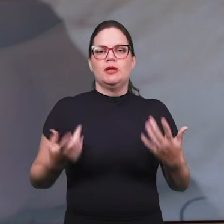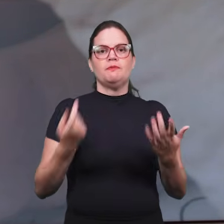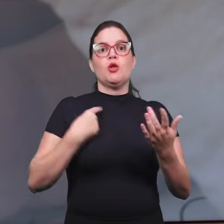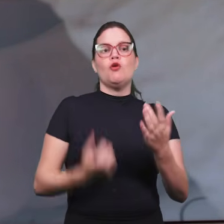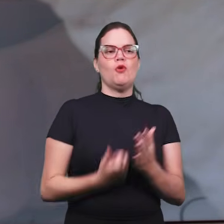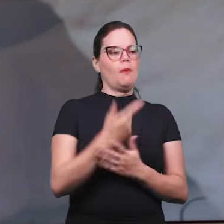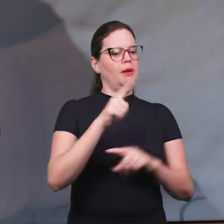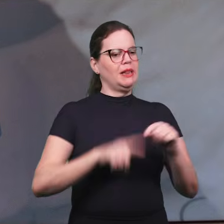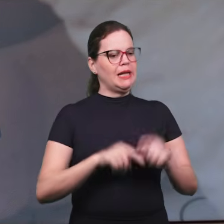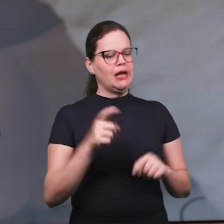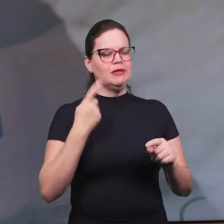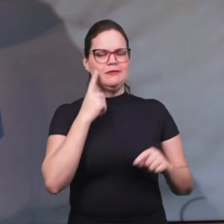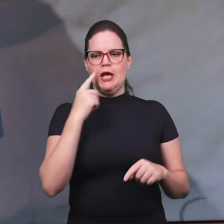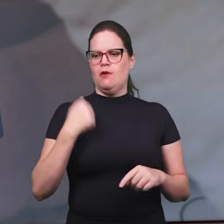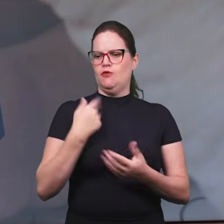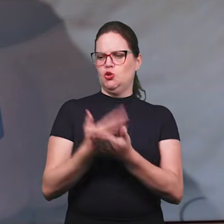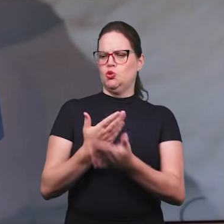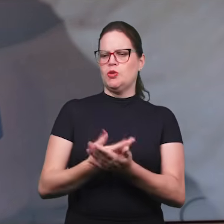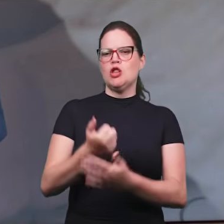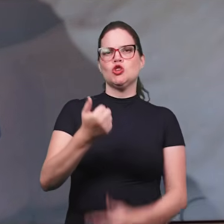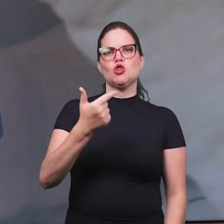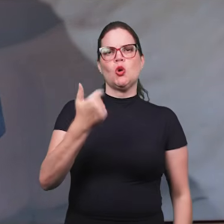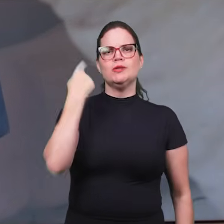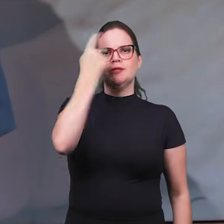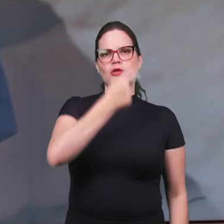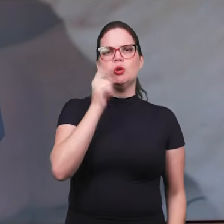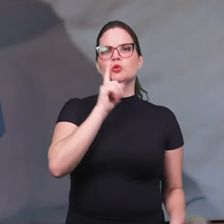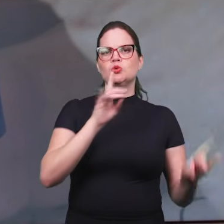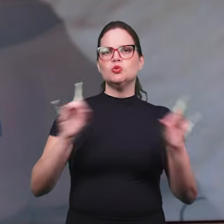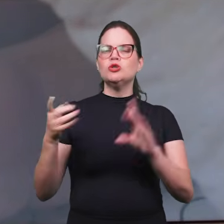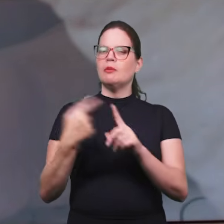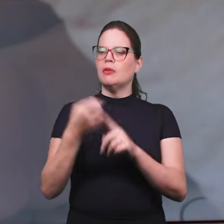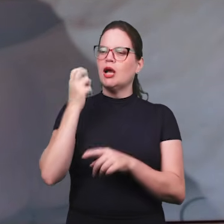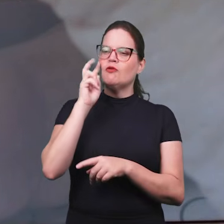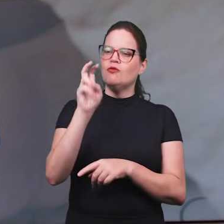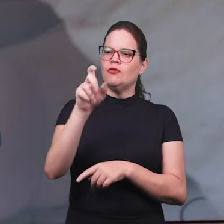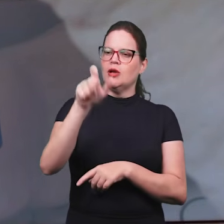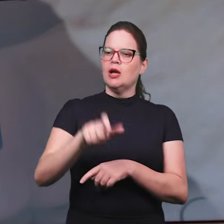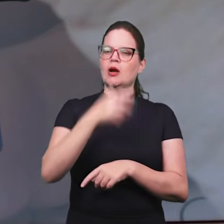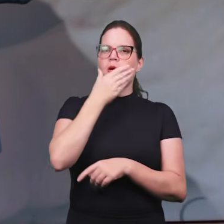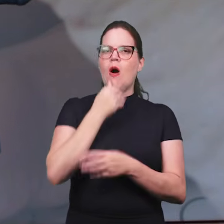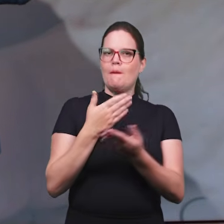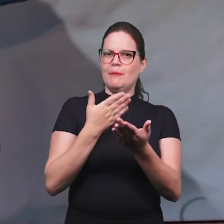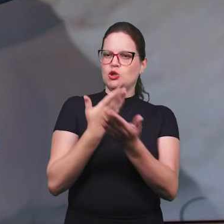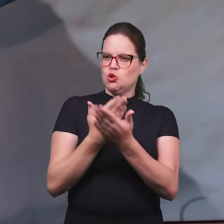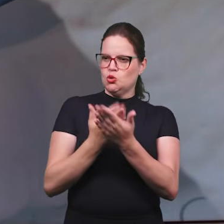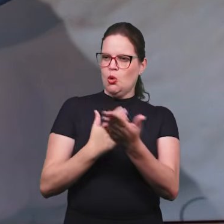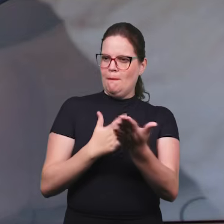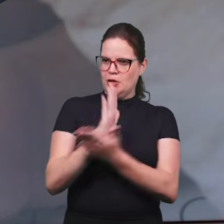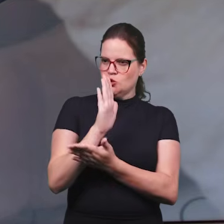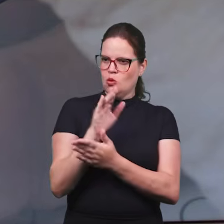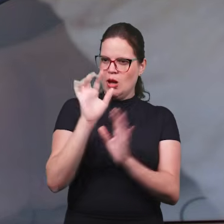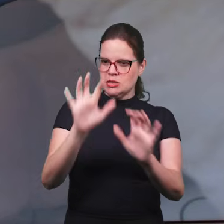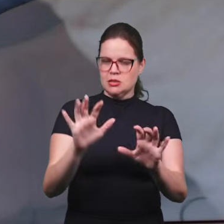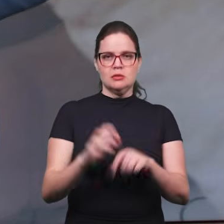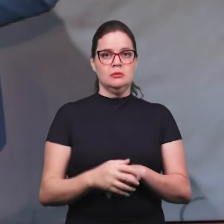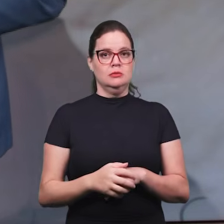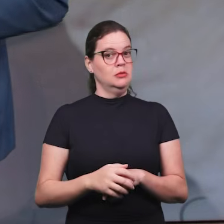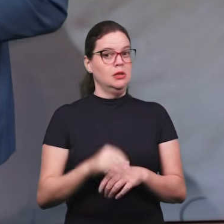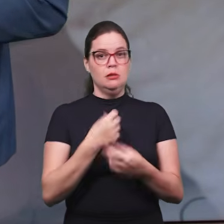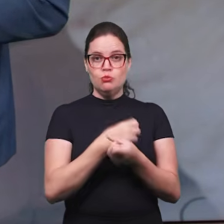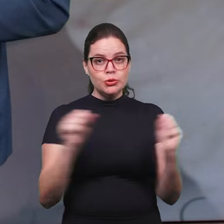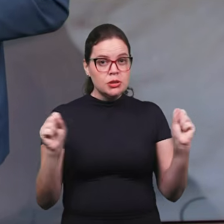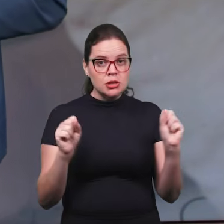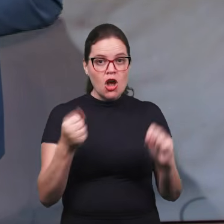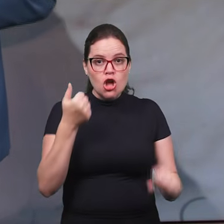motivado. Então você diz assim, eu vou estudar 12 horas por dia porque eu vi que um aprovado estudava 12 horas por dia. E